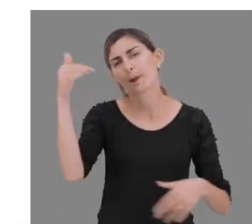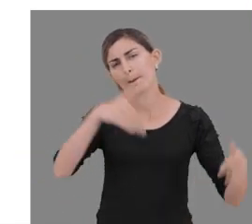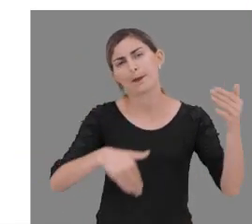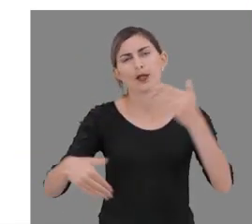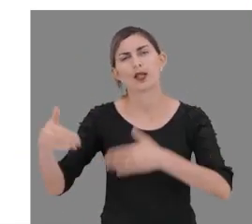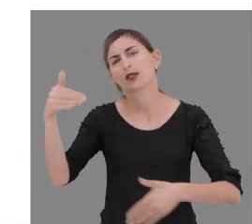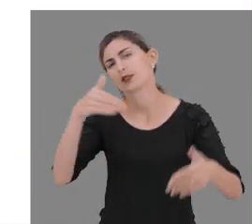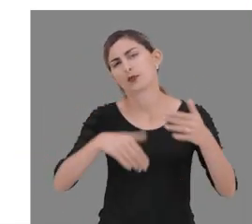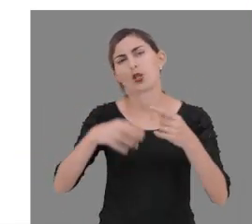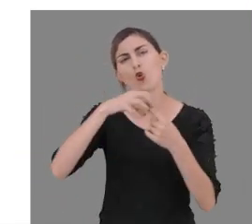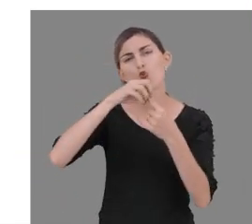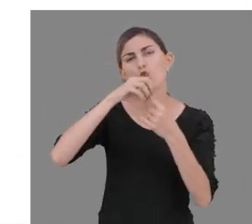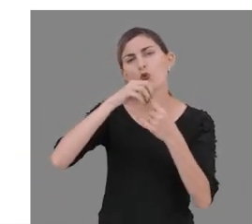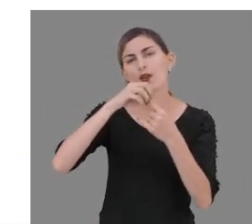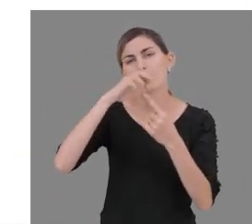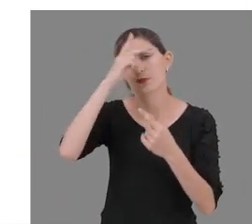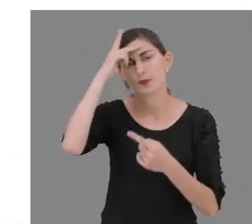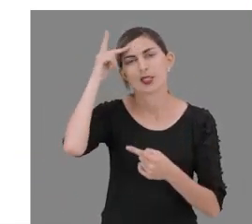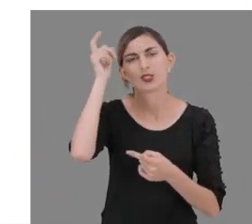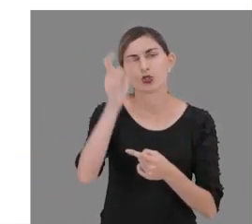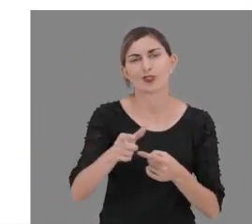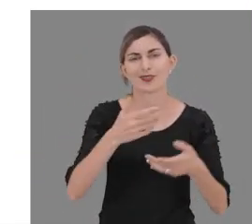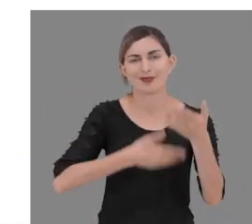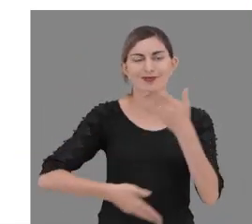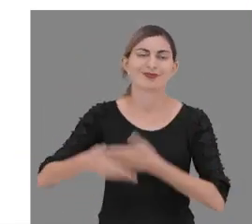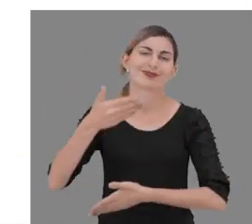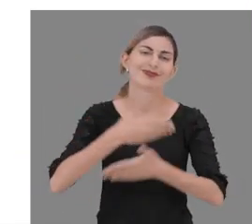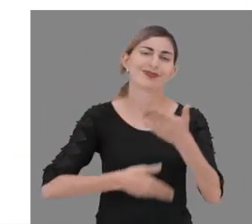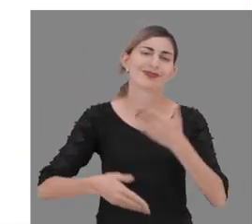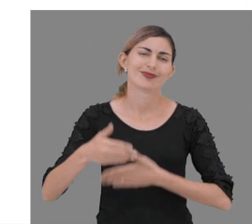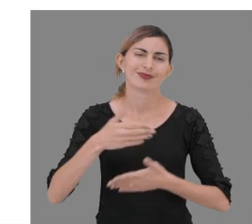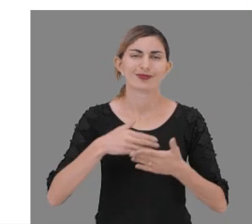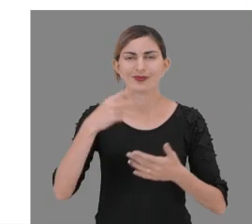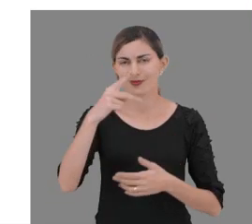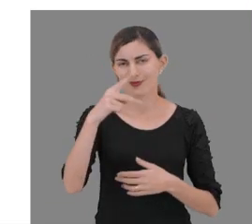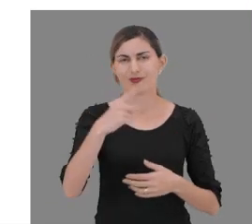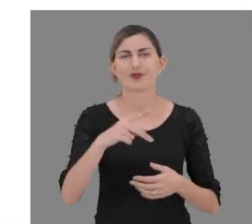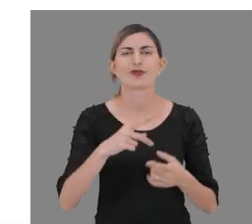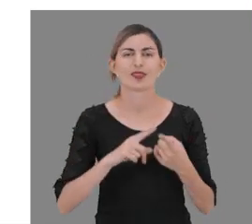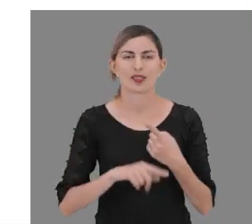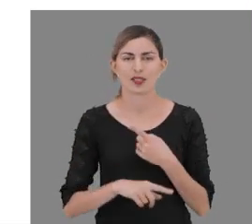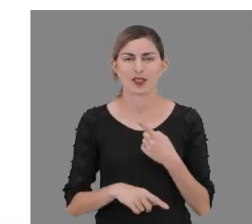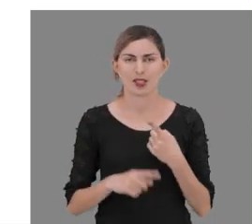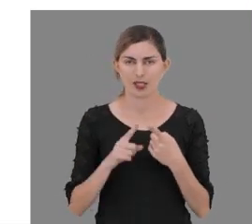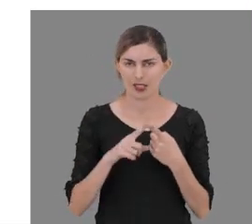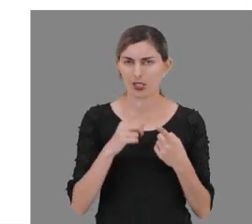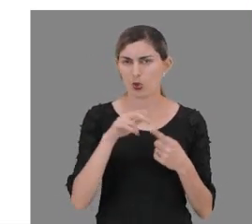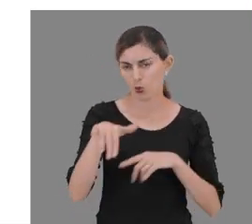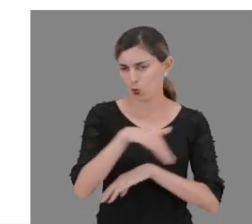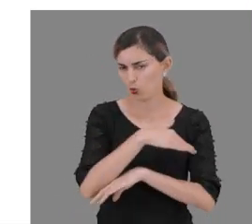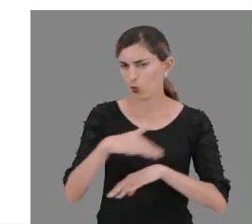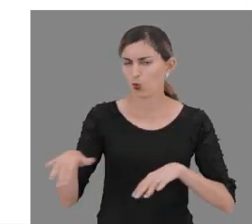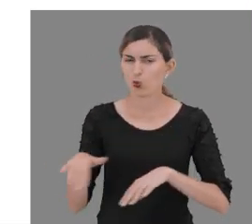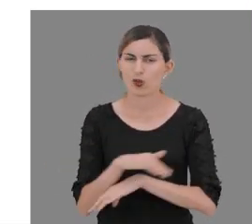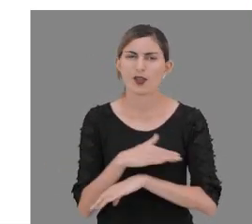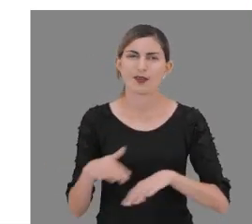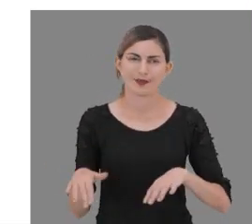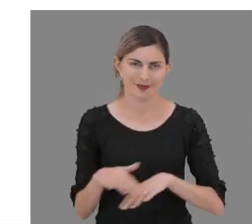quantidade de participação de uma entidade no relacionamento. Nesse caso aí, a cardinalidade